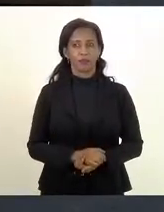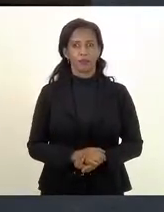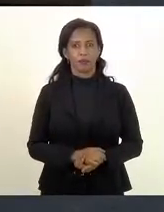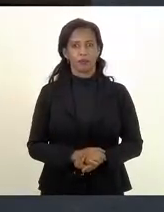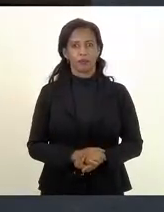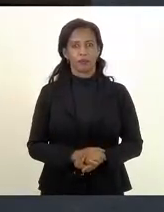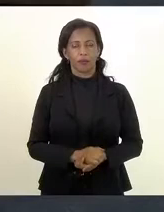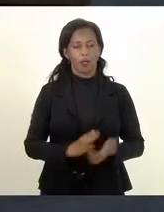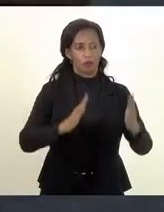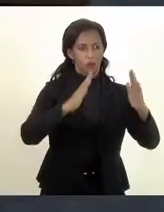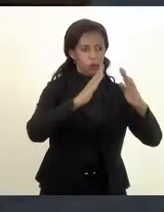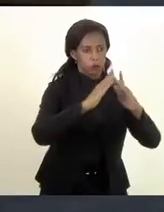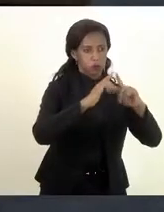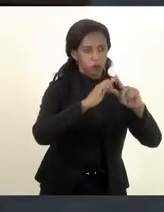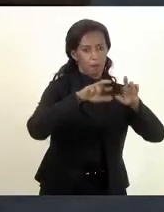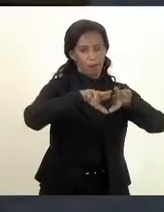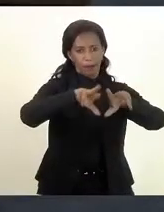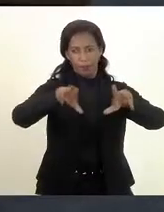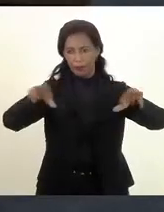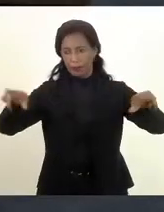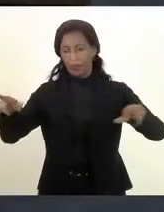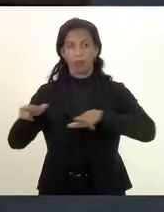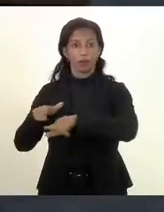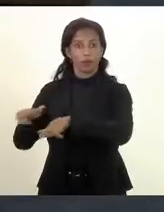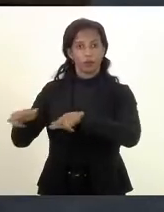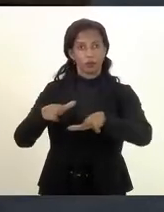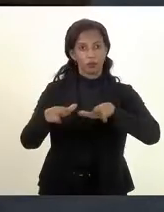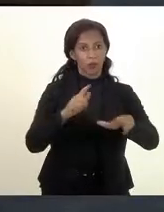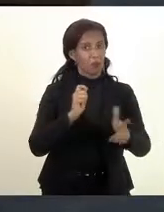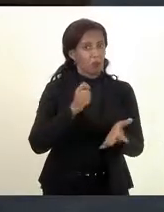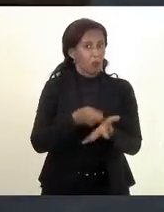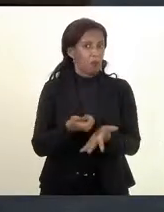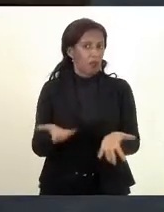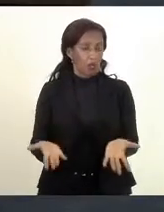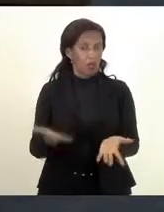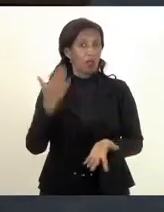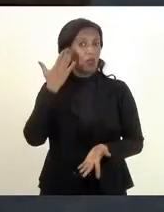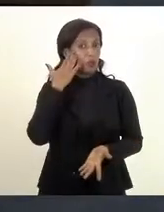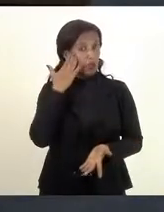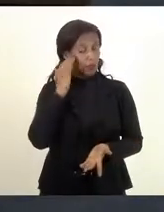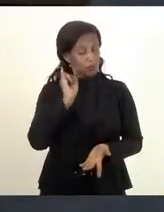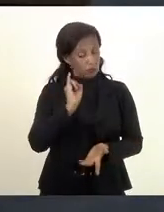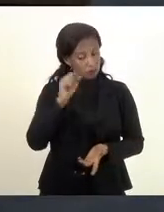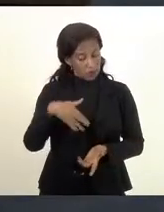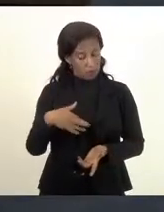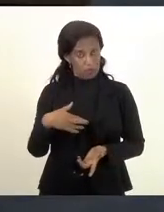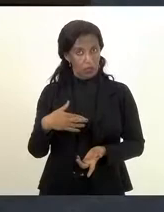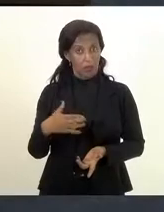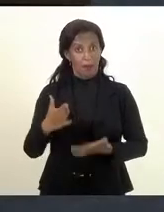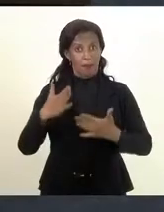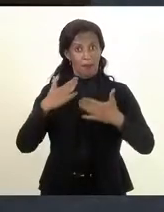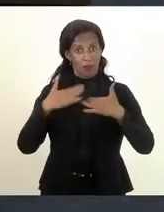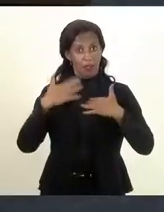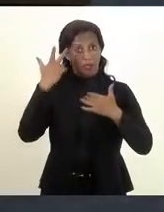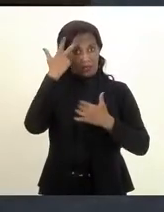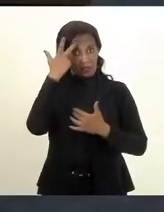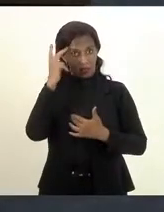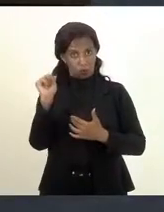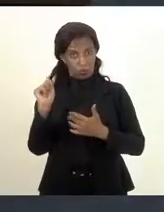os templos religiosos e os seus trabalhos para que eles não paguem. Eu entendo, sim, aí, repito, para a sua natureza,